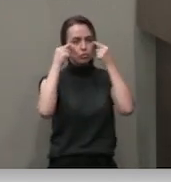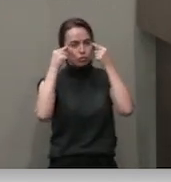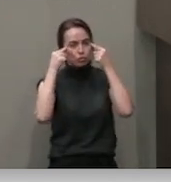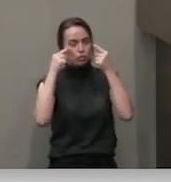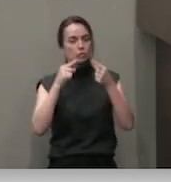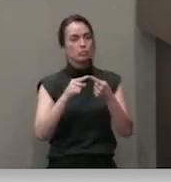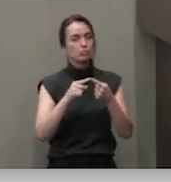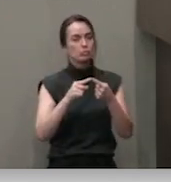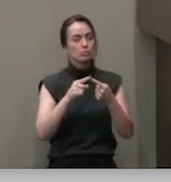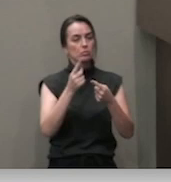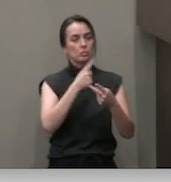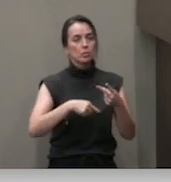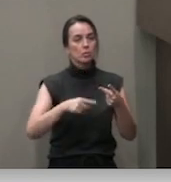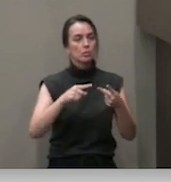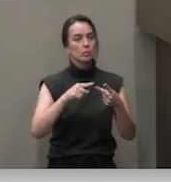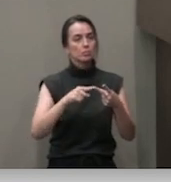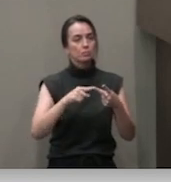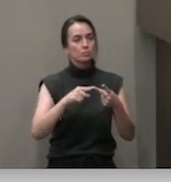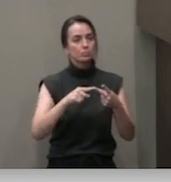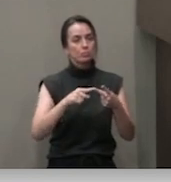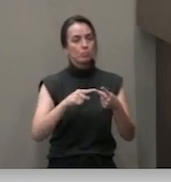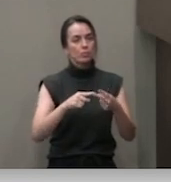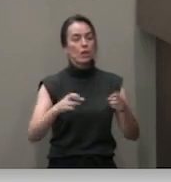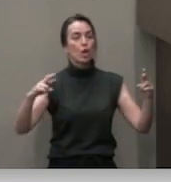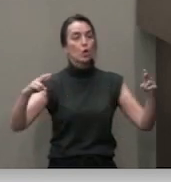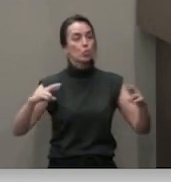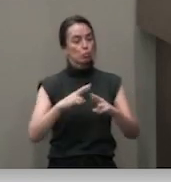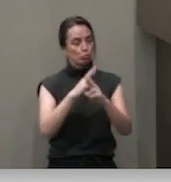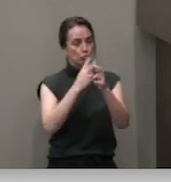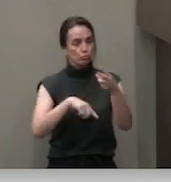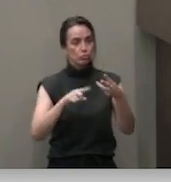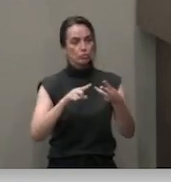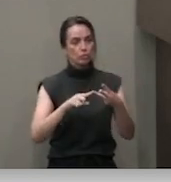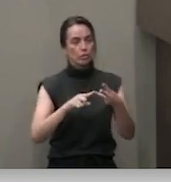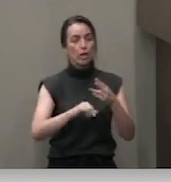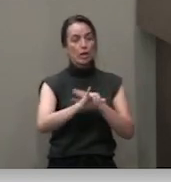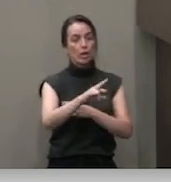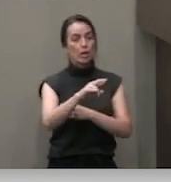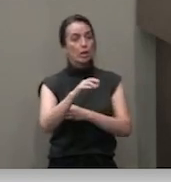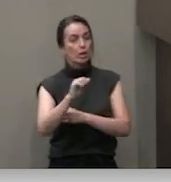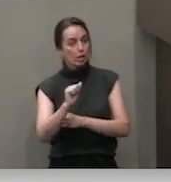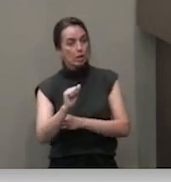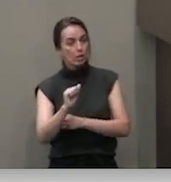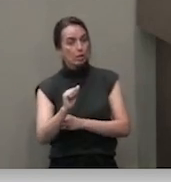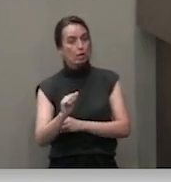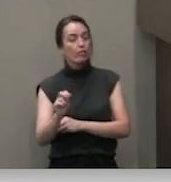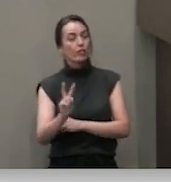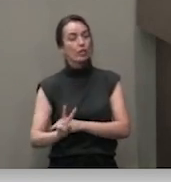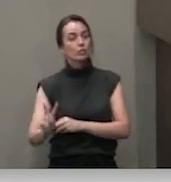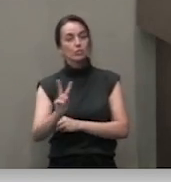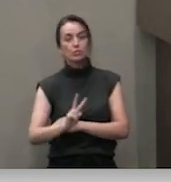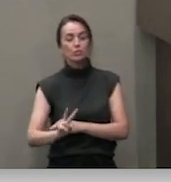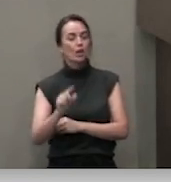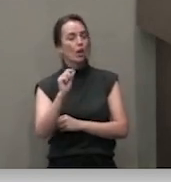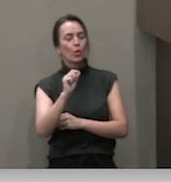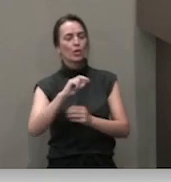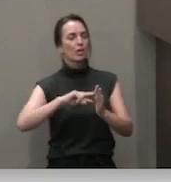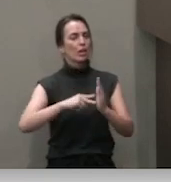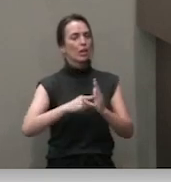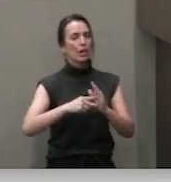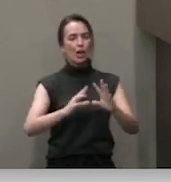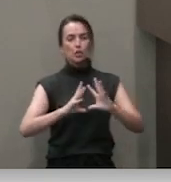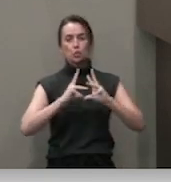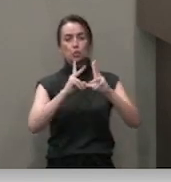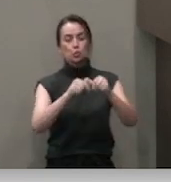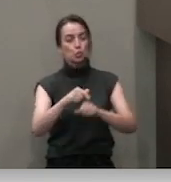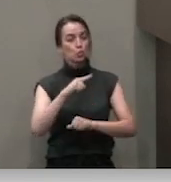Rússia Irã Venezuela ou seja tudo o que tem de autoritário de